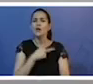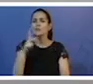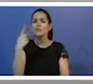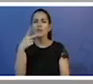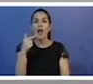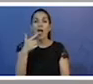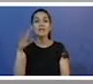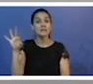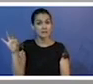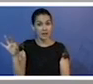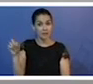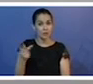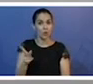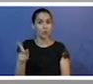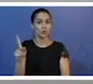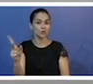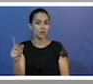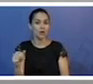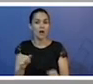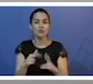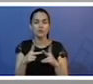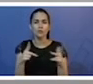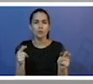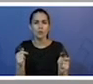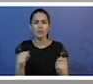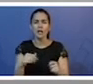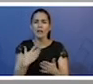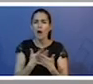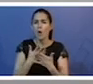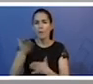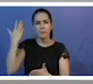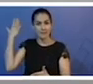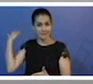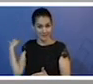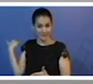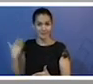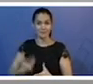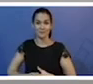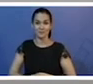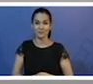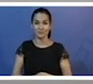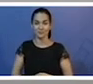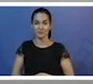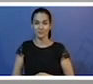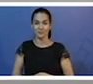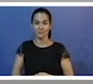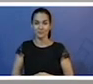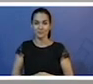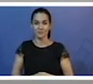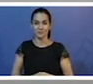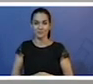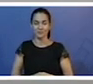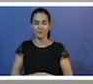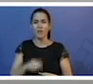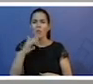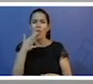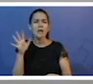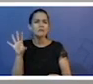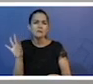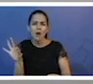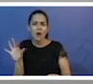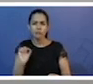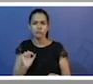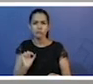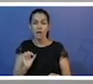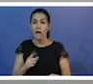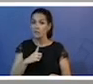dando continuidade às funções inorgânicas que nós começamos na nossa aula passada. Os sais,